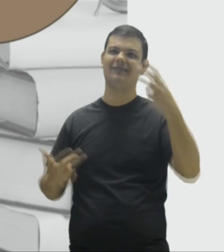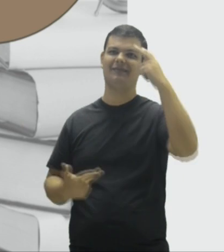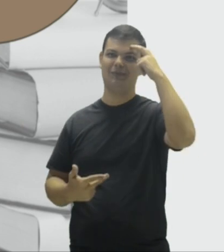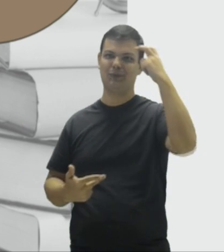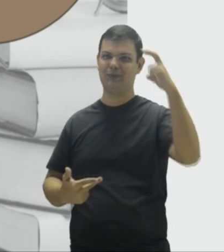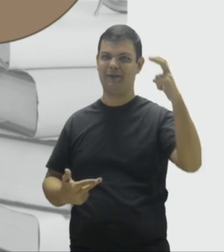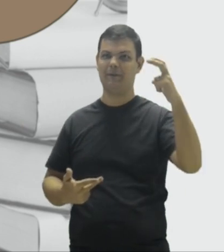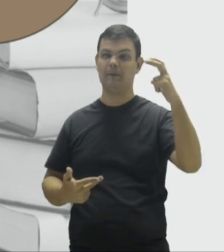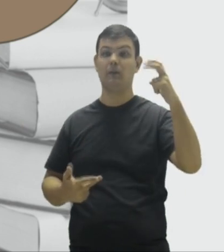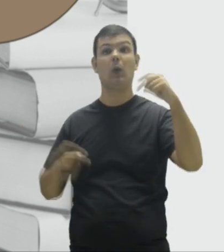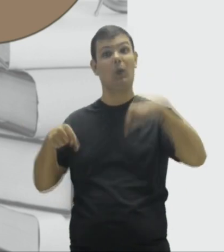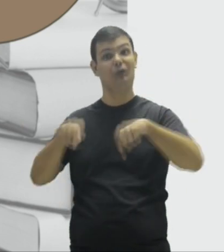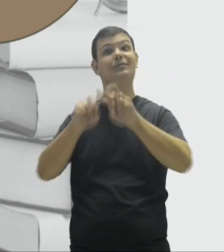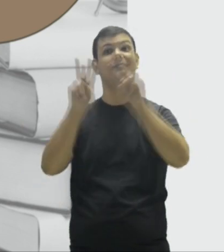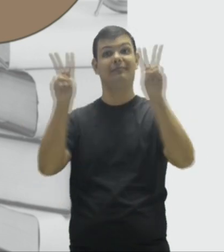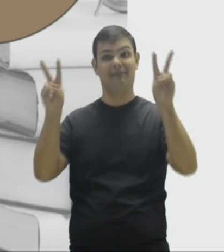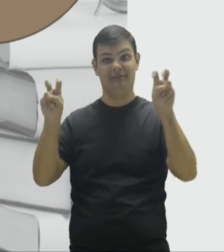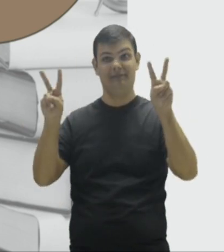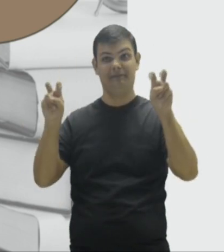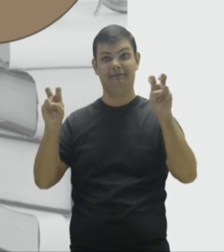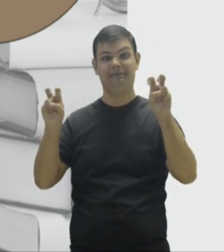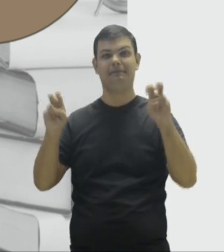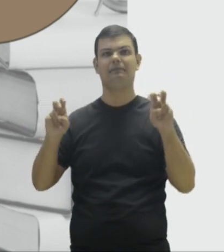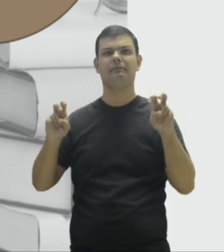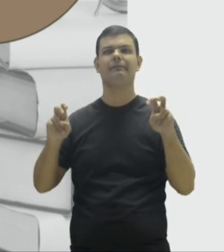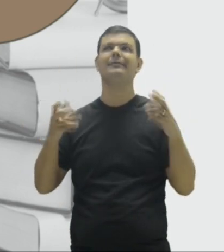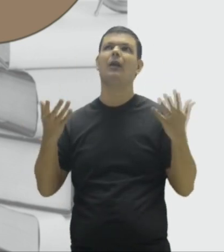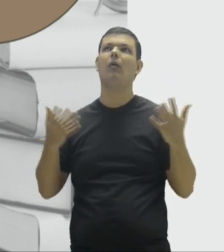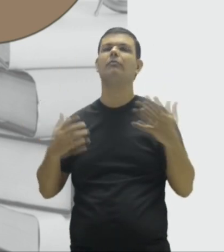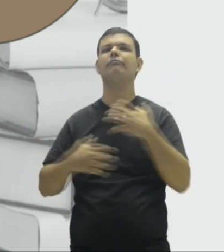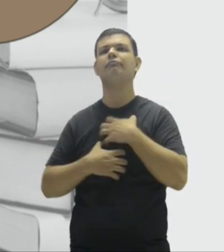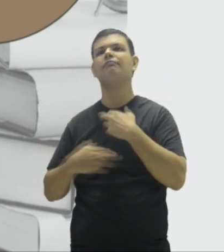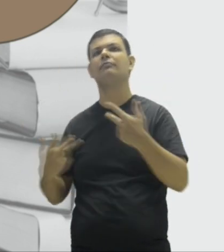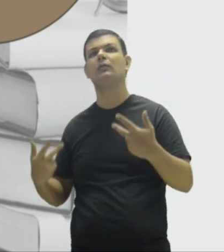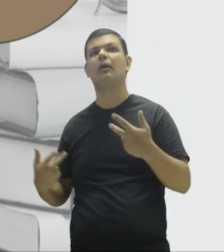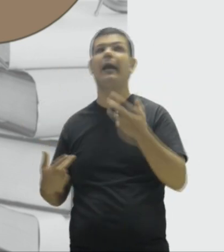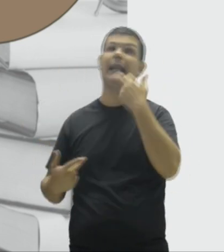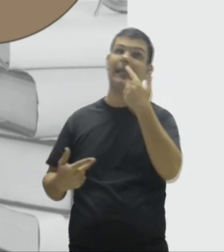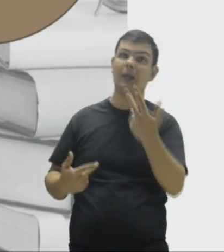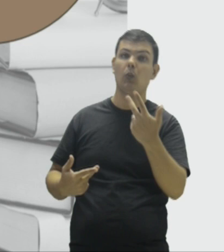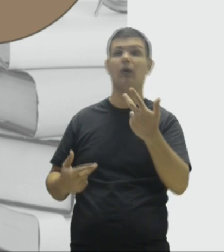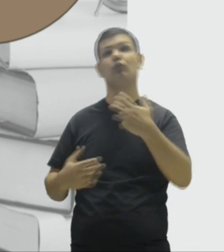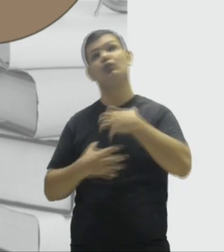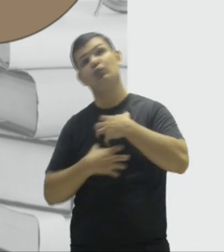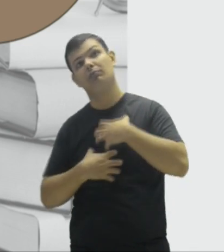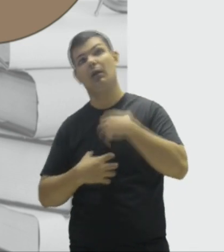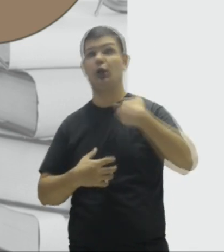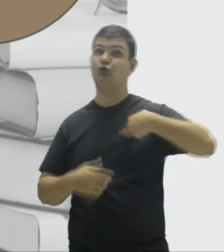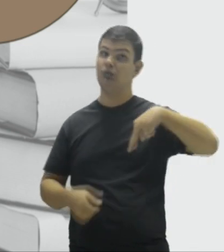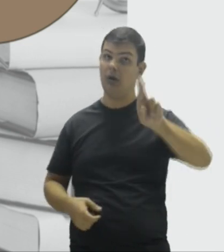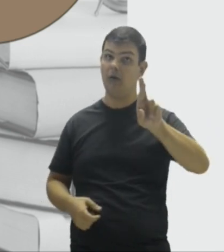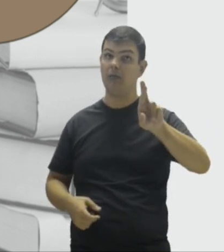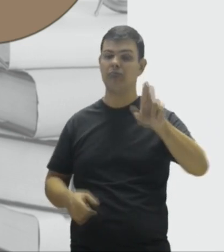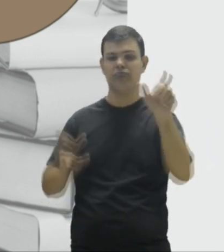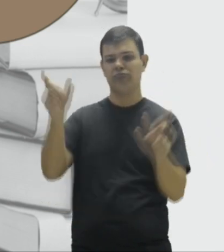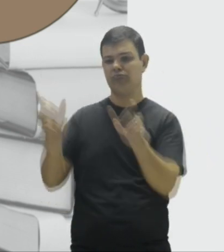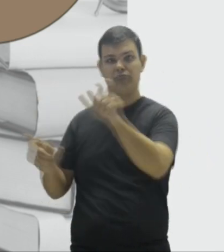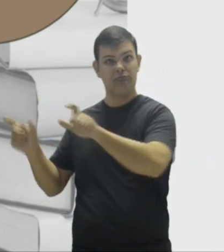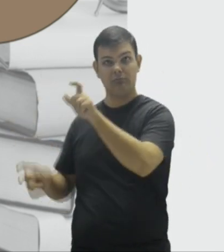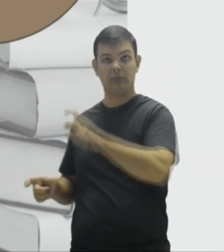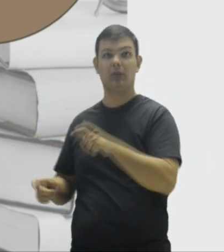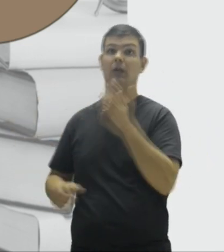é o que nós estamos trabalhando hoje. Ah, professor, o que nos diferencia? Língua, costume, religião,